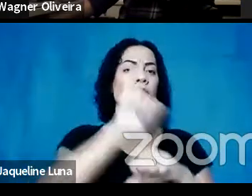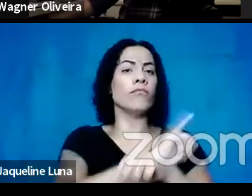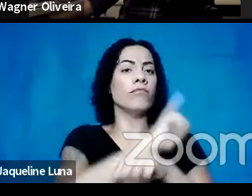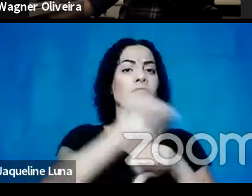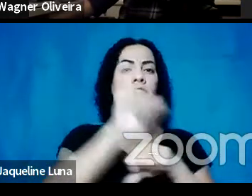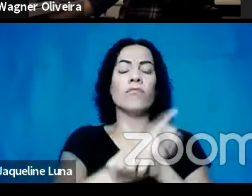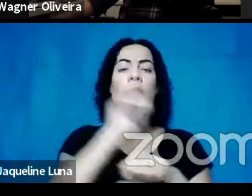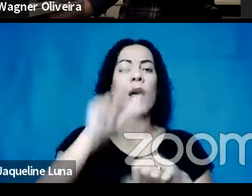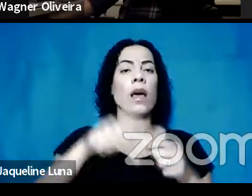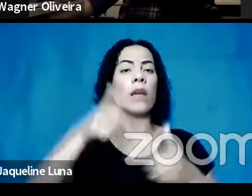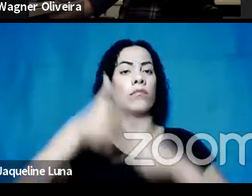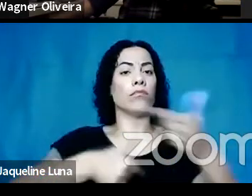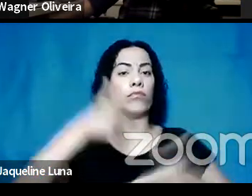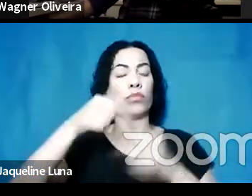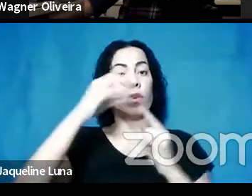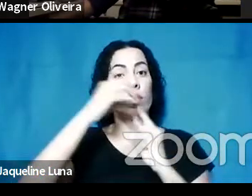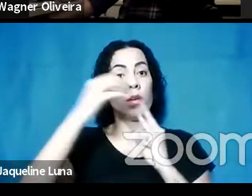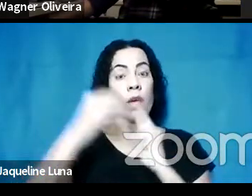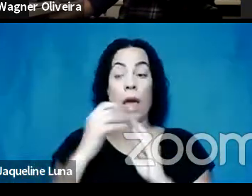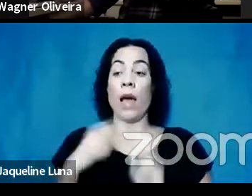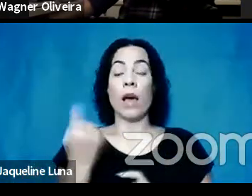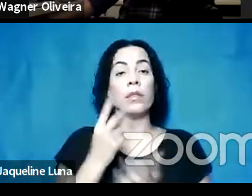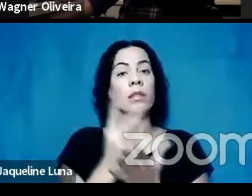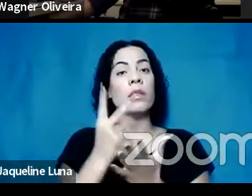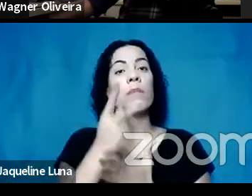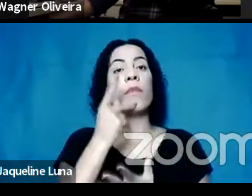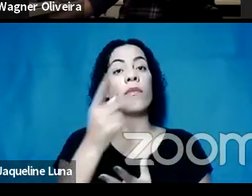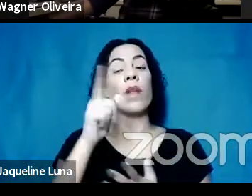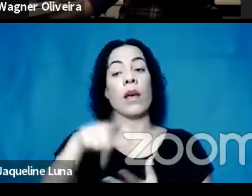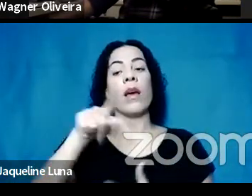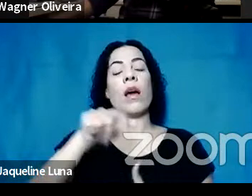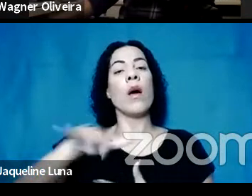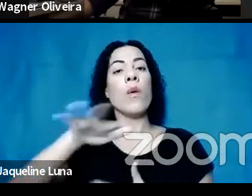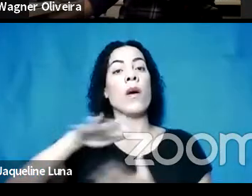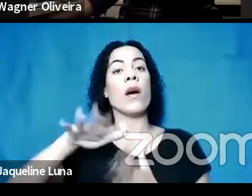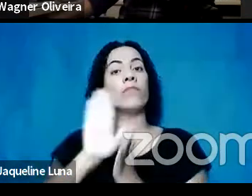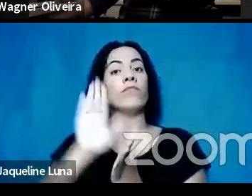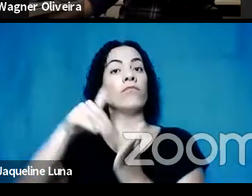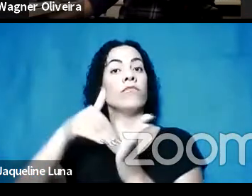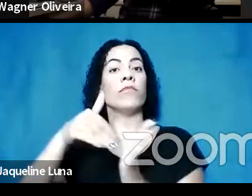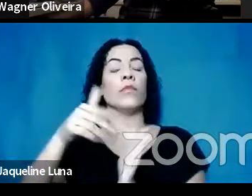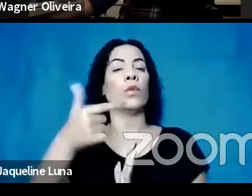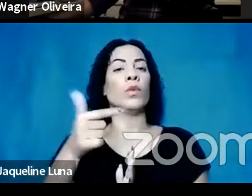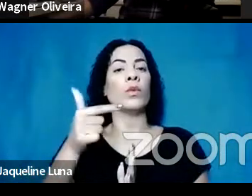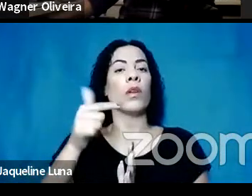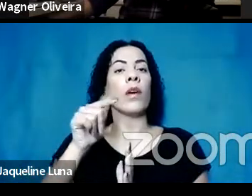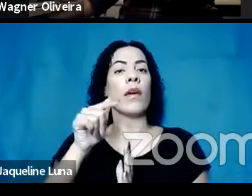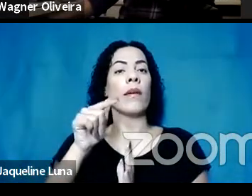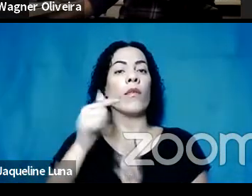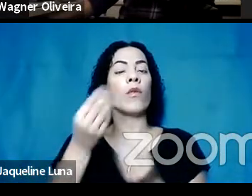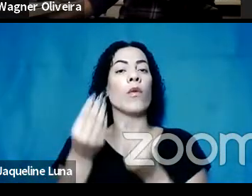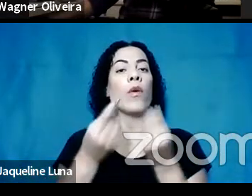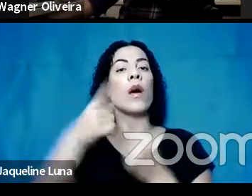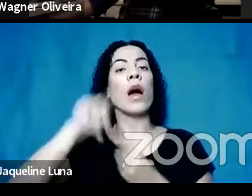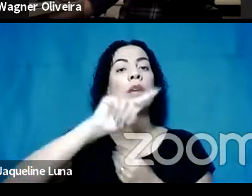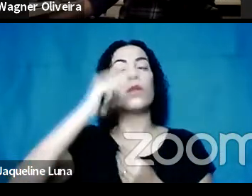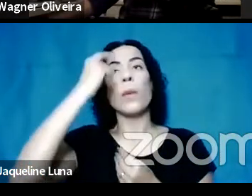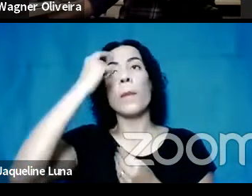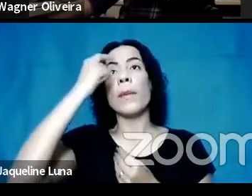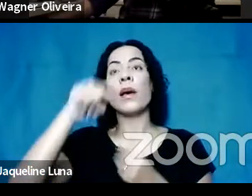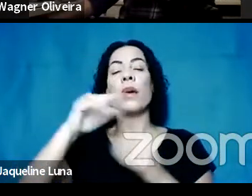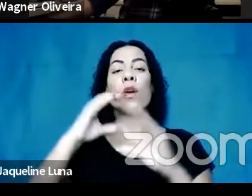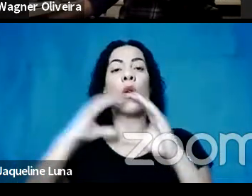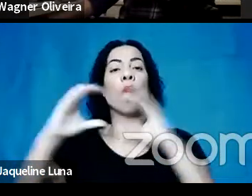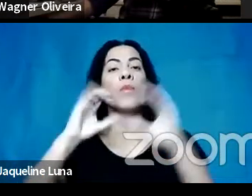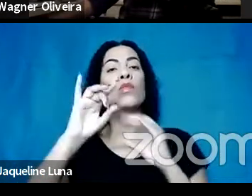Fiocruz, de atuação da Fiocruz. A gente fala que é uma área finalística, né? Não temos uma visão da comunicação como meio, como